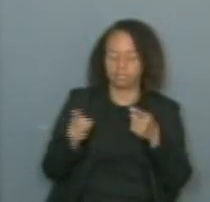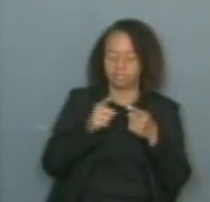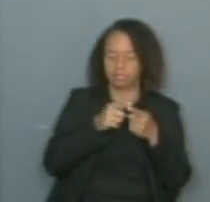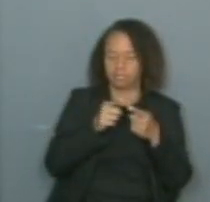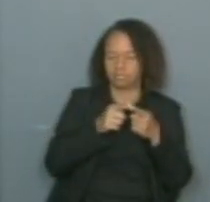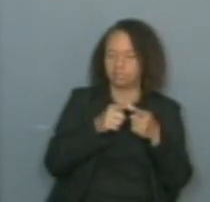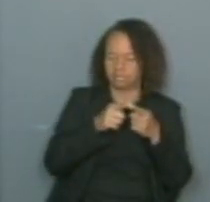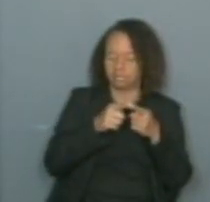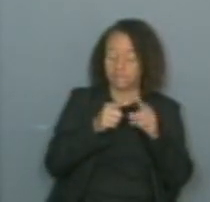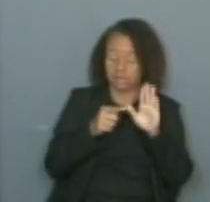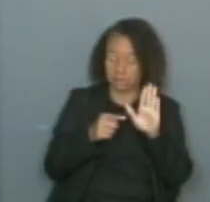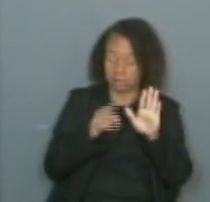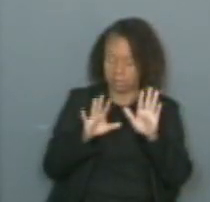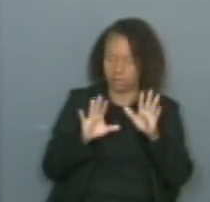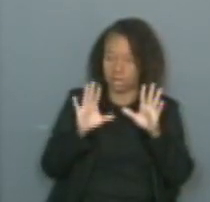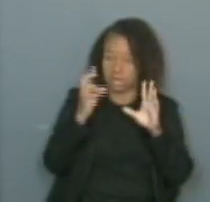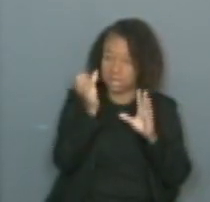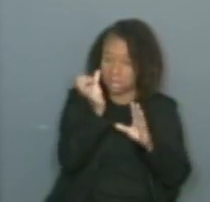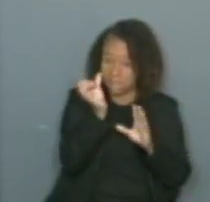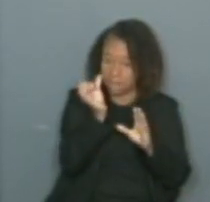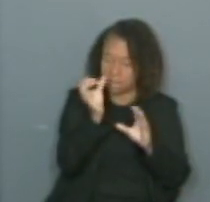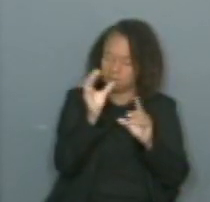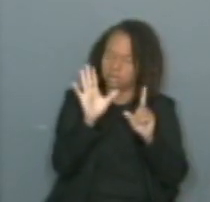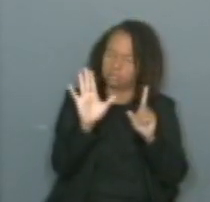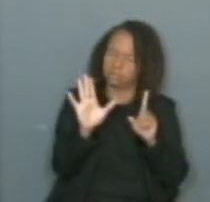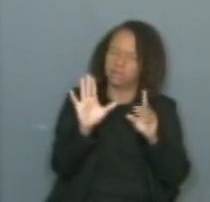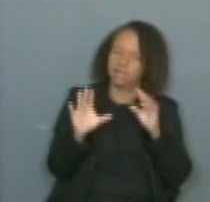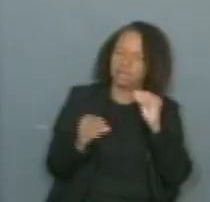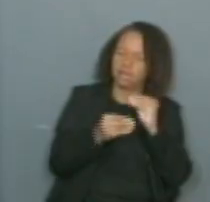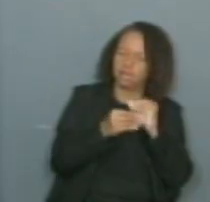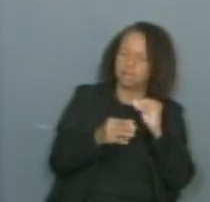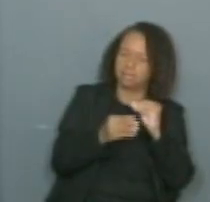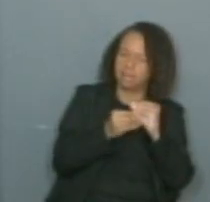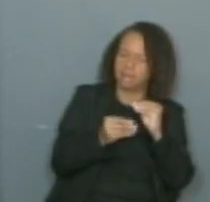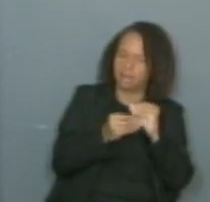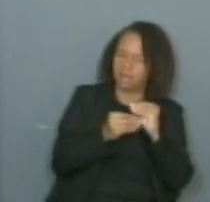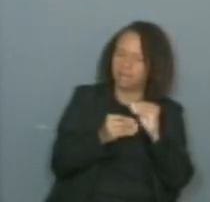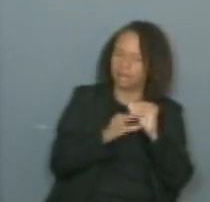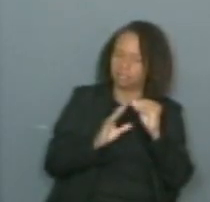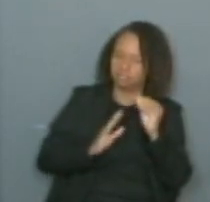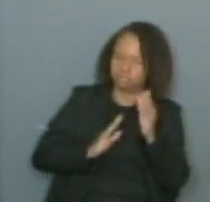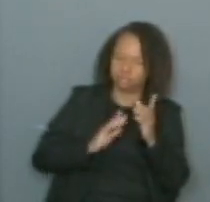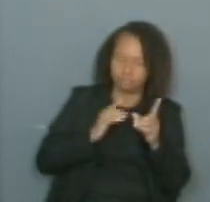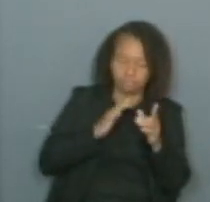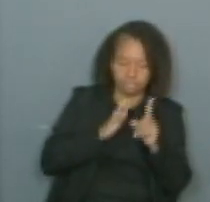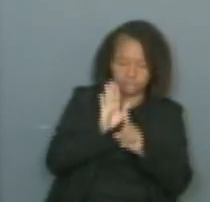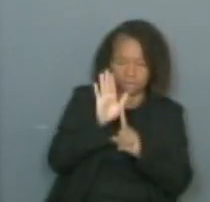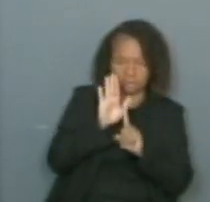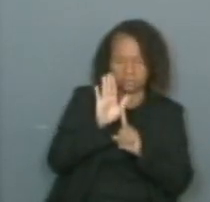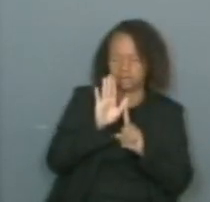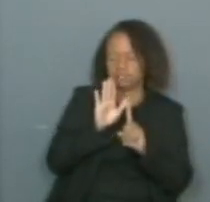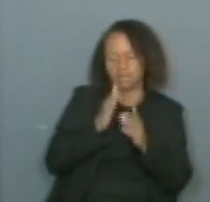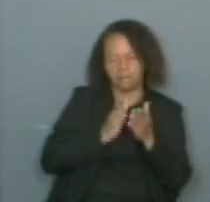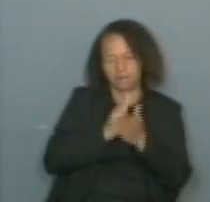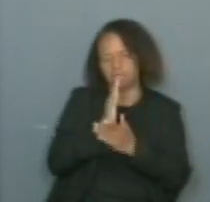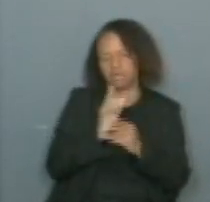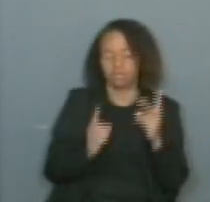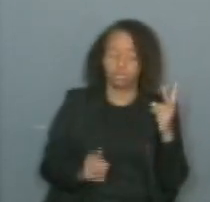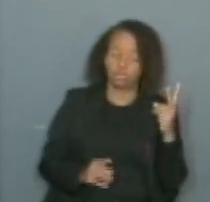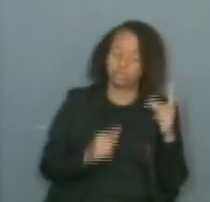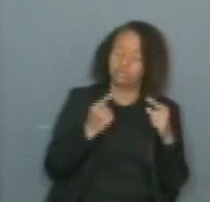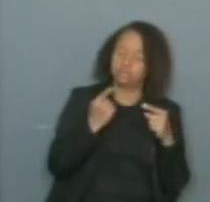6 emendas, as 6 são rejeitadas, 2 delas são aprovadas com similaridade por